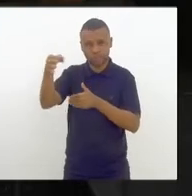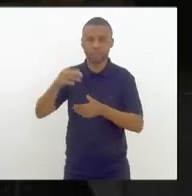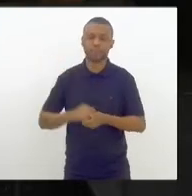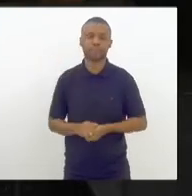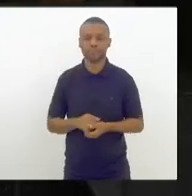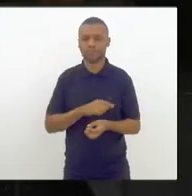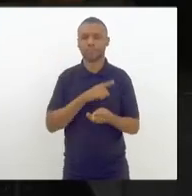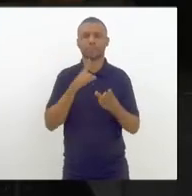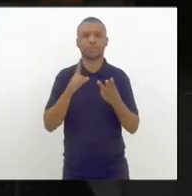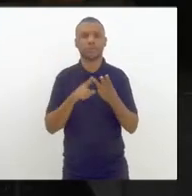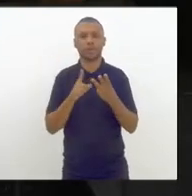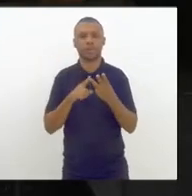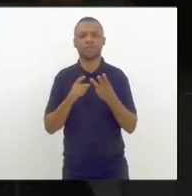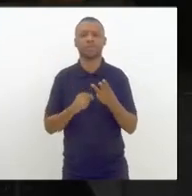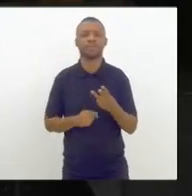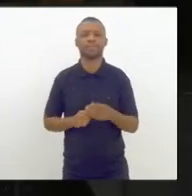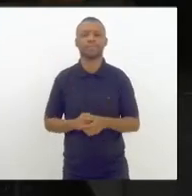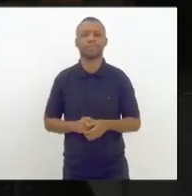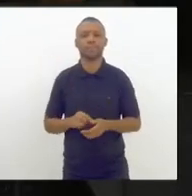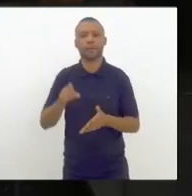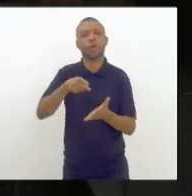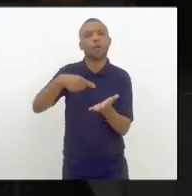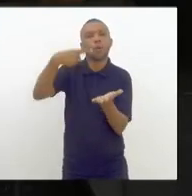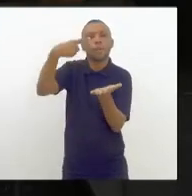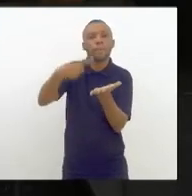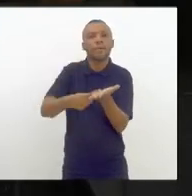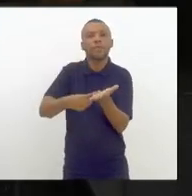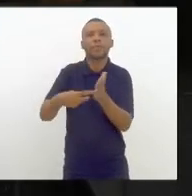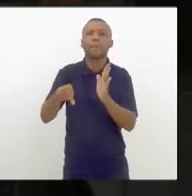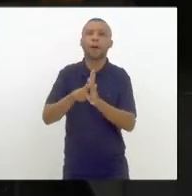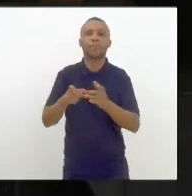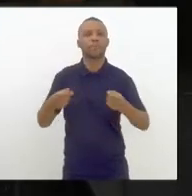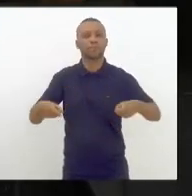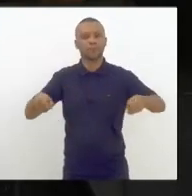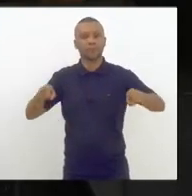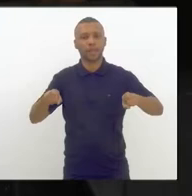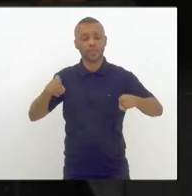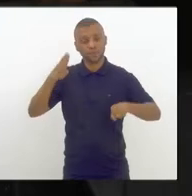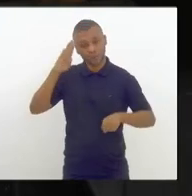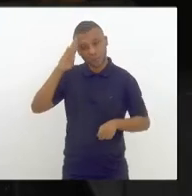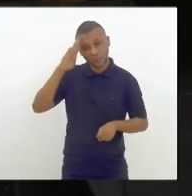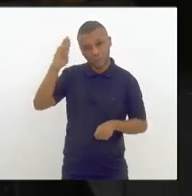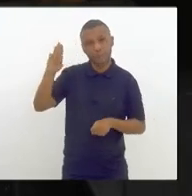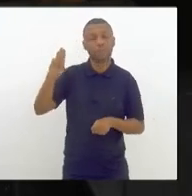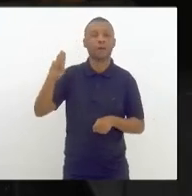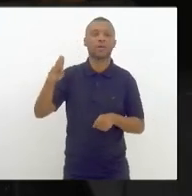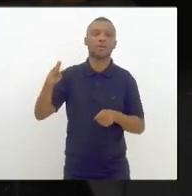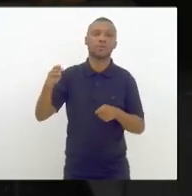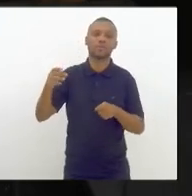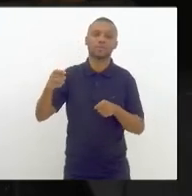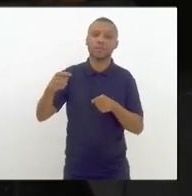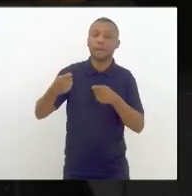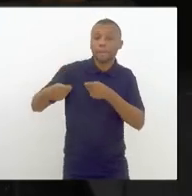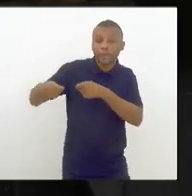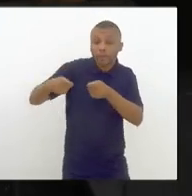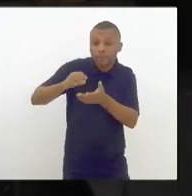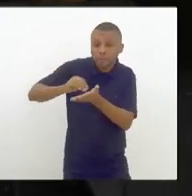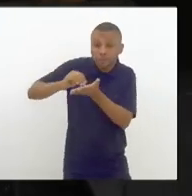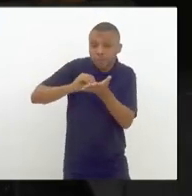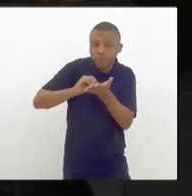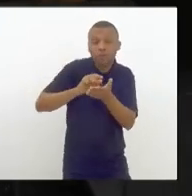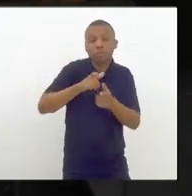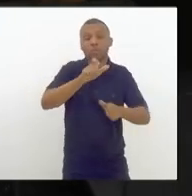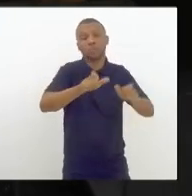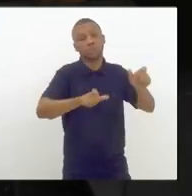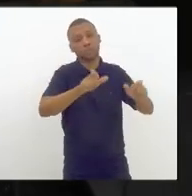terceiro os compromissos do mandato com as principais necessidades do cidadão do Estado do Rio de